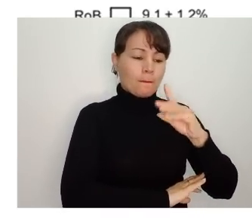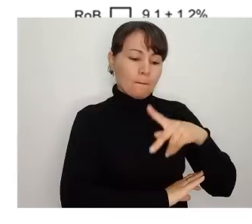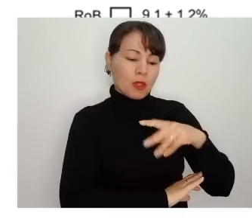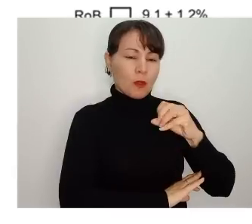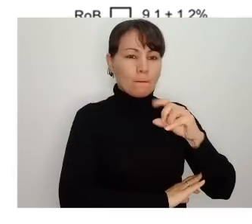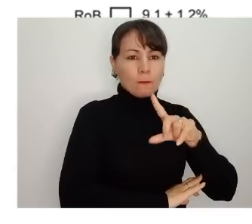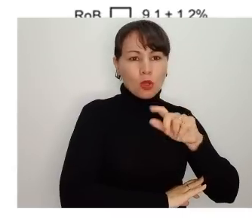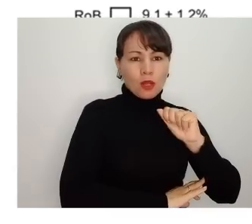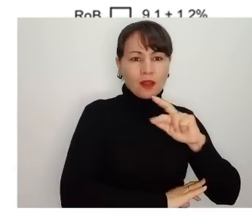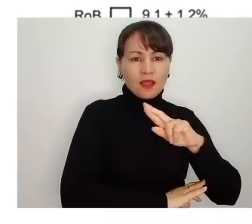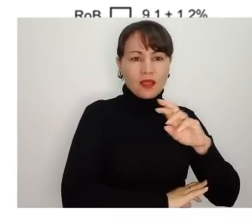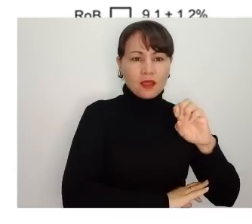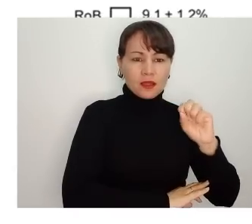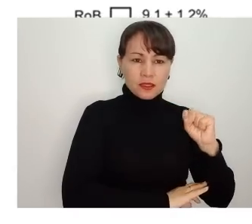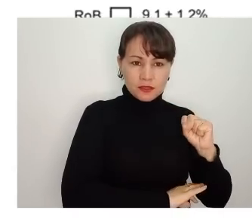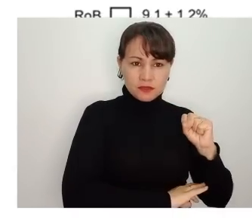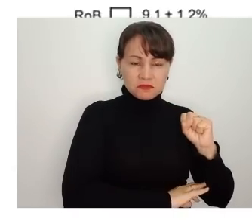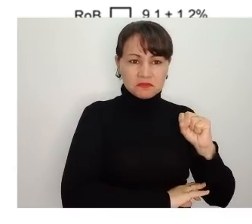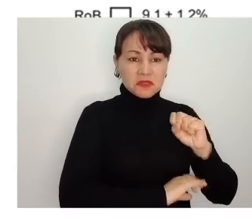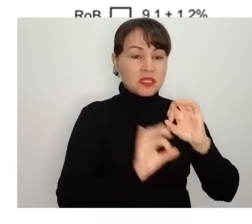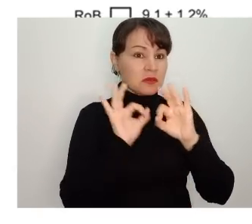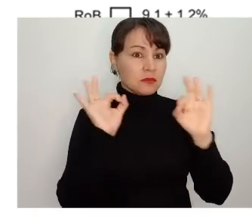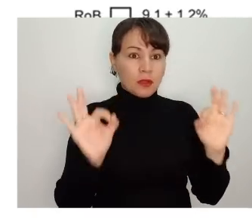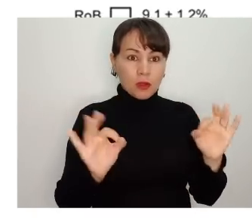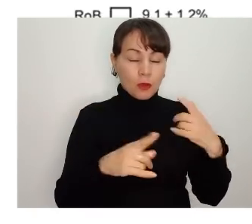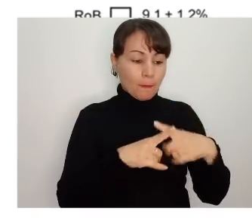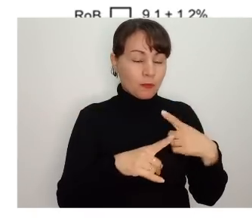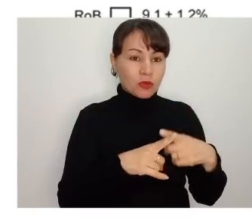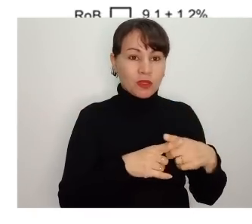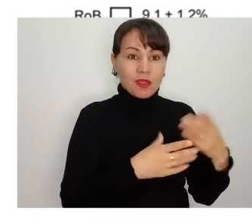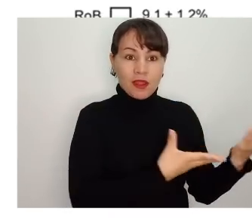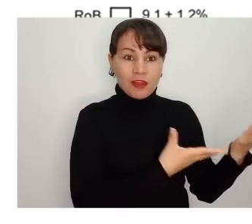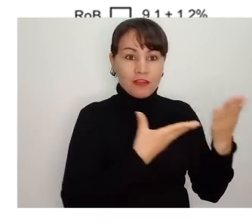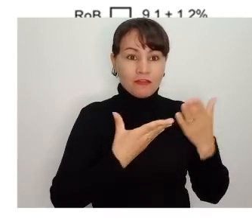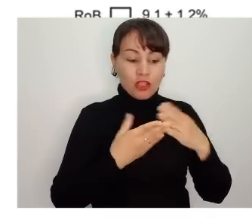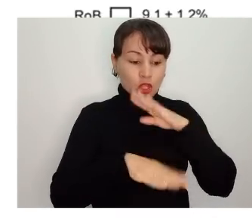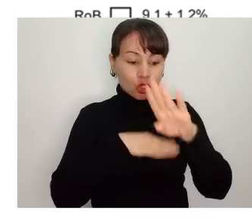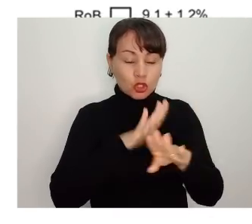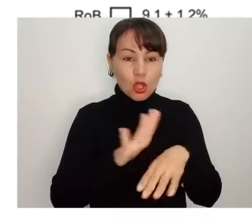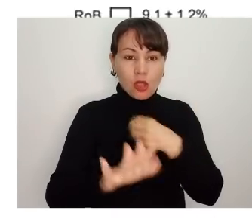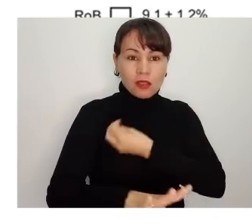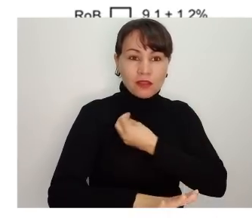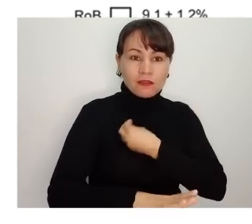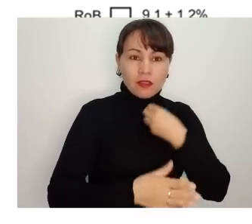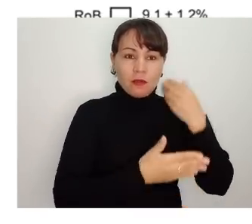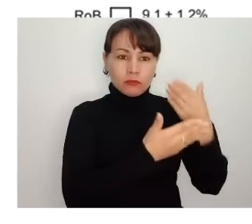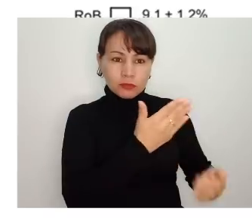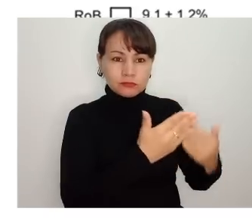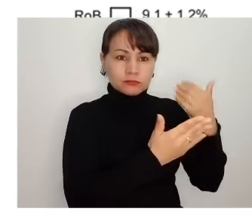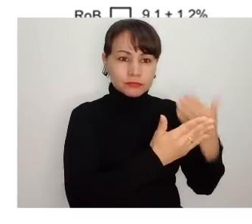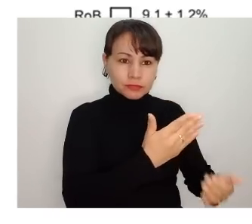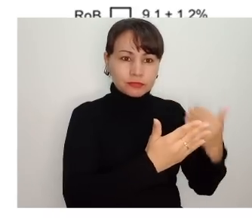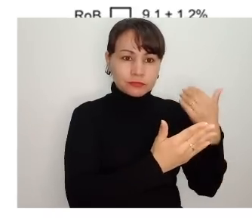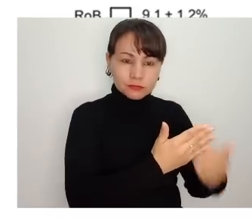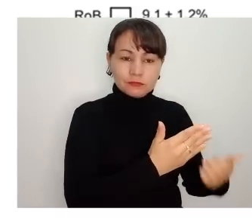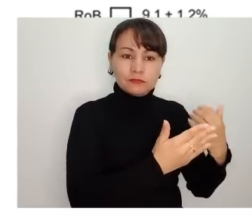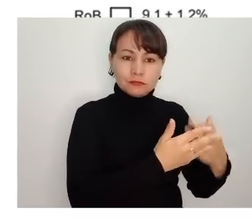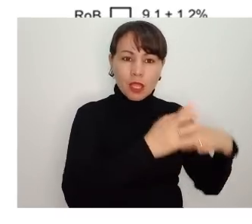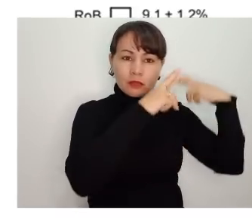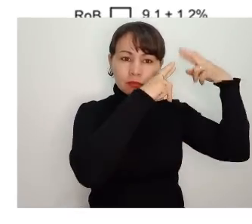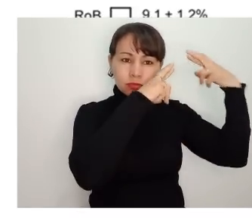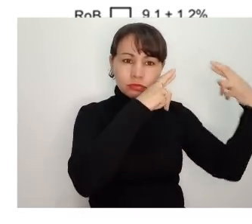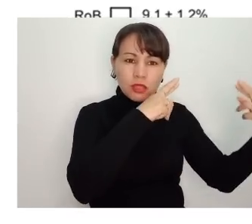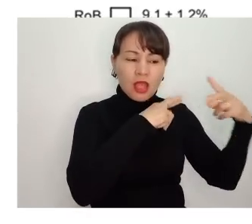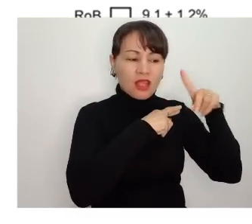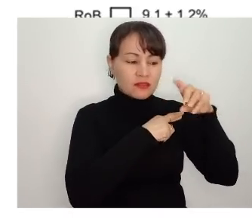e assim sucessivamente. Isso é normal, porque ele veio, durante a vida toda, perdendo uma média de 100